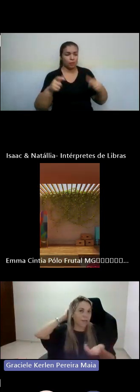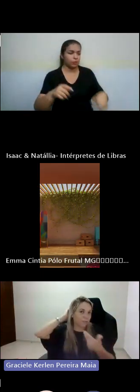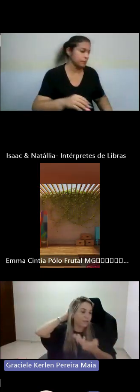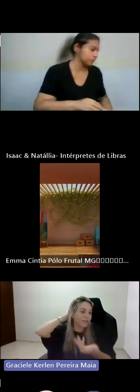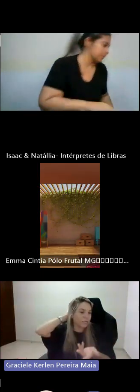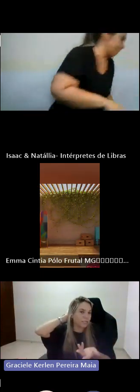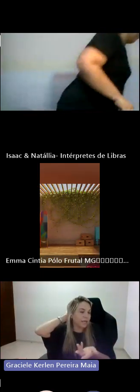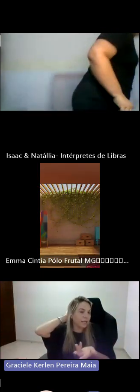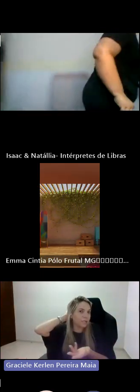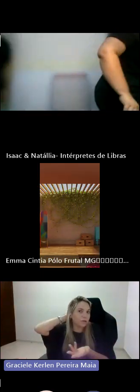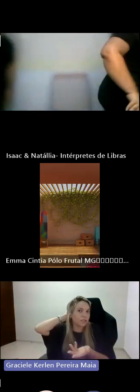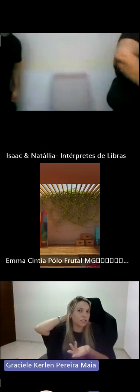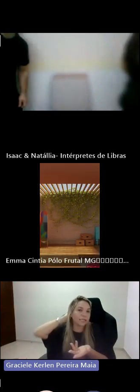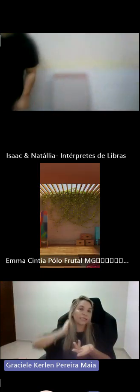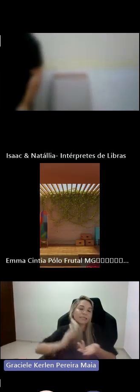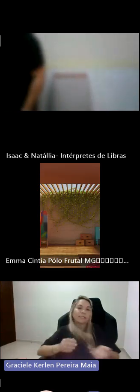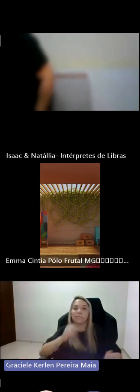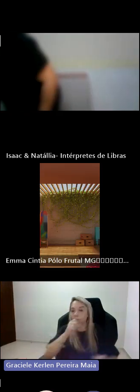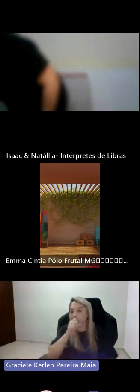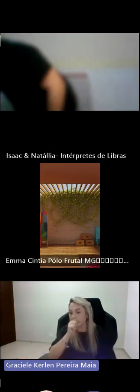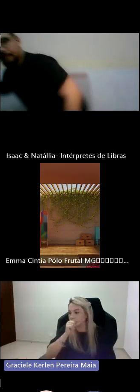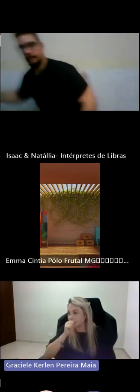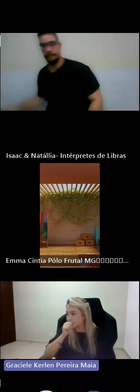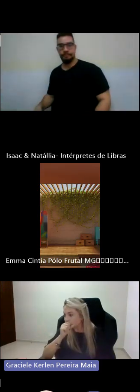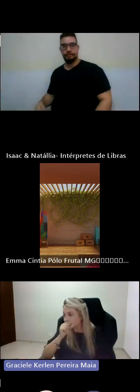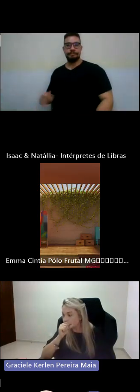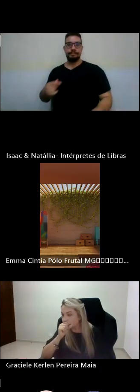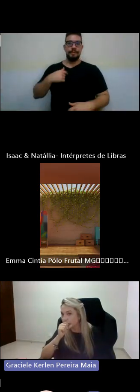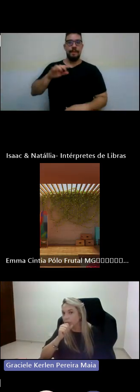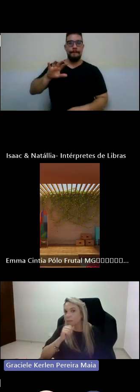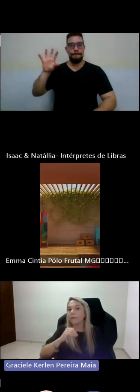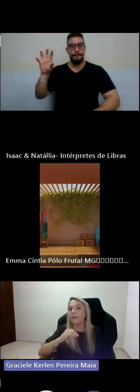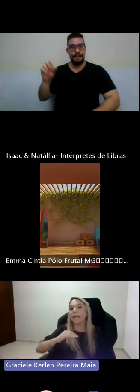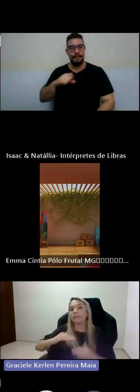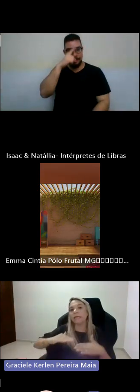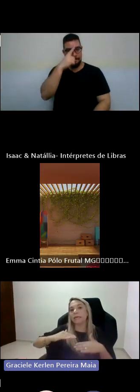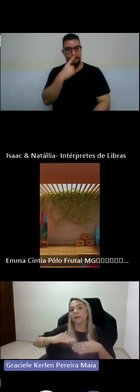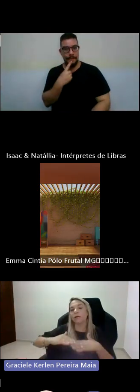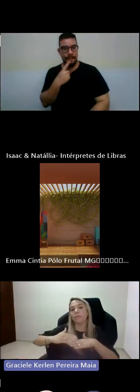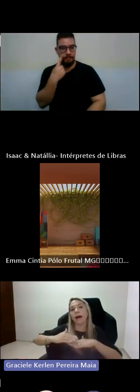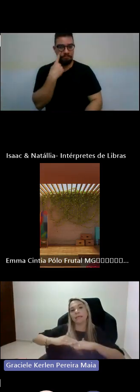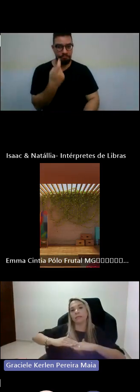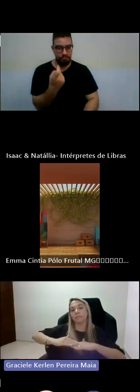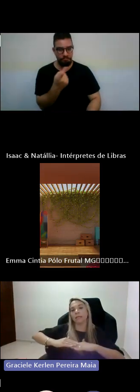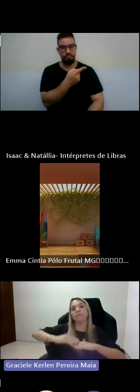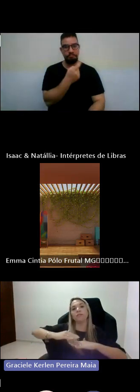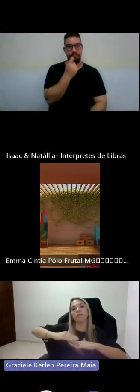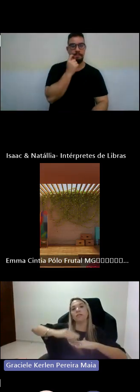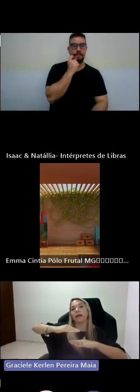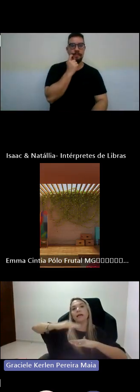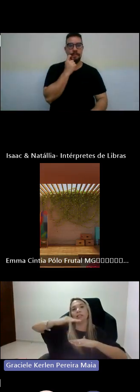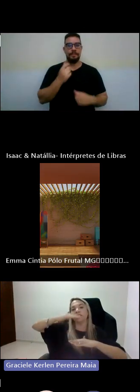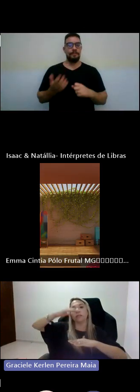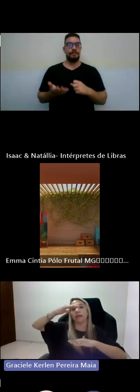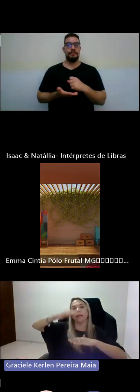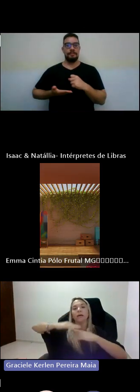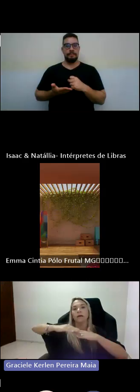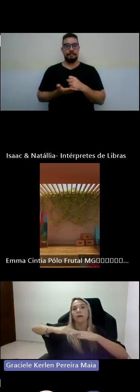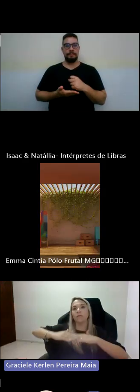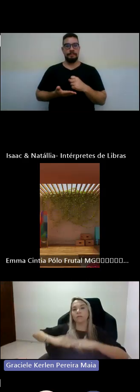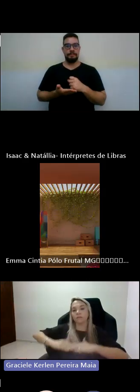essa imagem, na verdade, na internet, que eu achei interessante, porque ela tem aí como base da pirâmide, e aí a